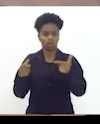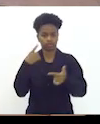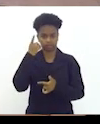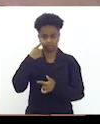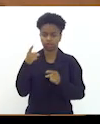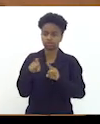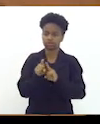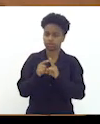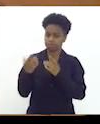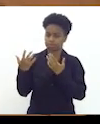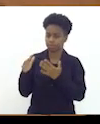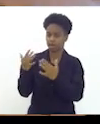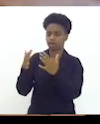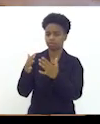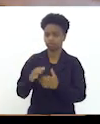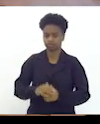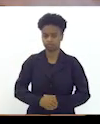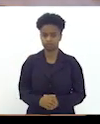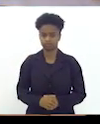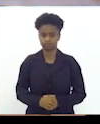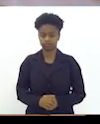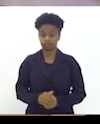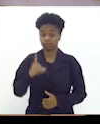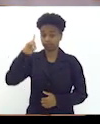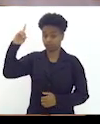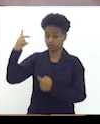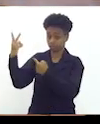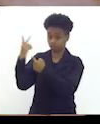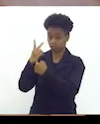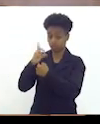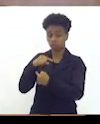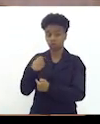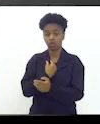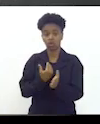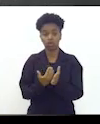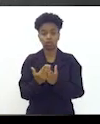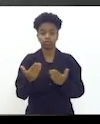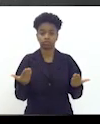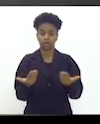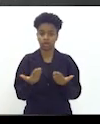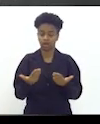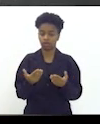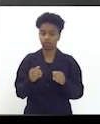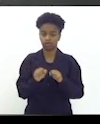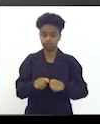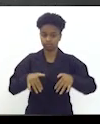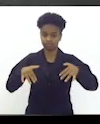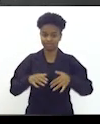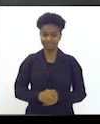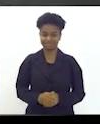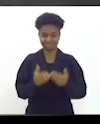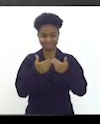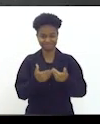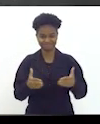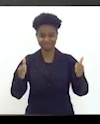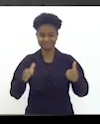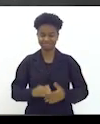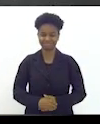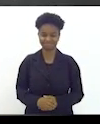Havendo número legal e sob a proteção de Deus, iniciamos os nossos trabalhos. Está aberta a